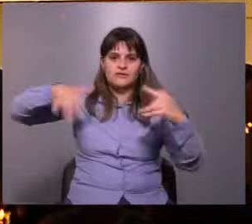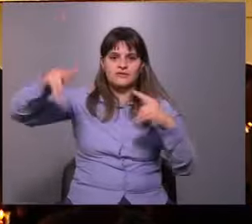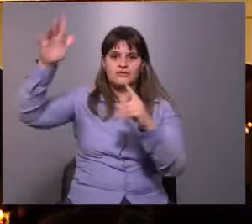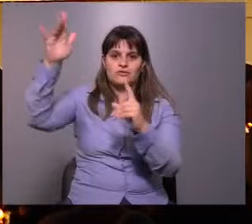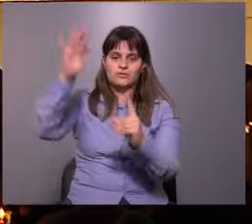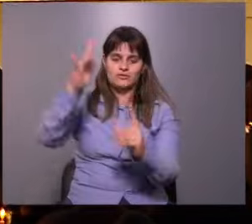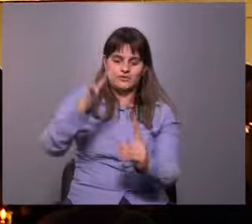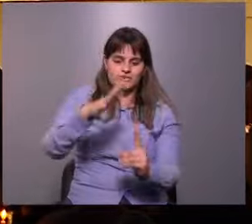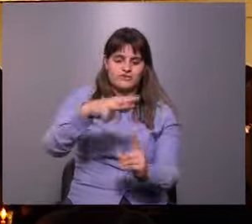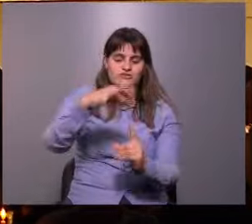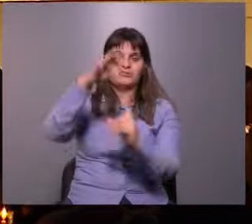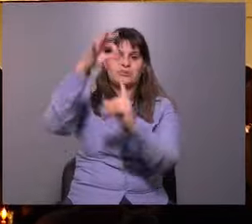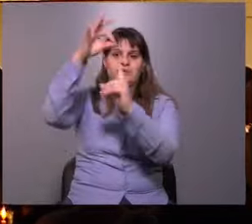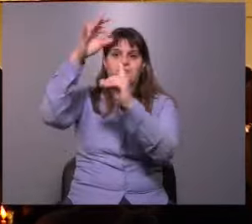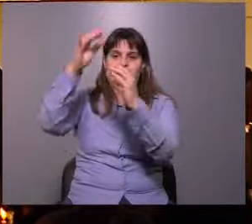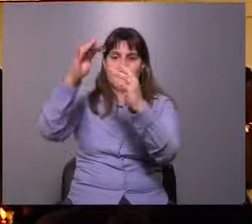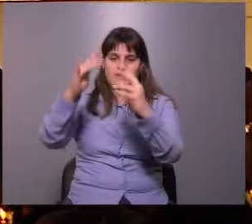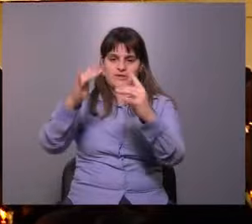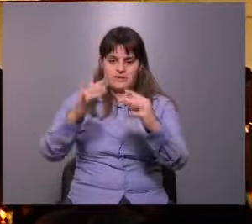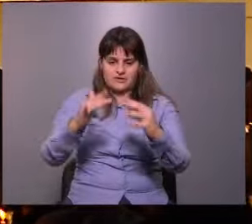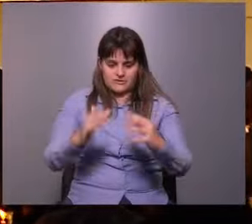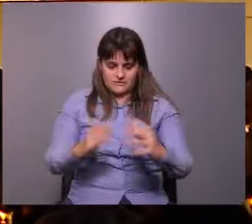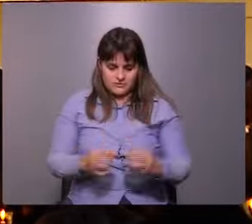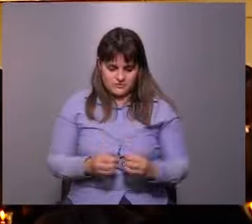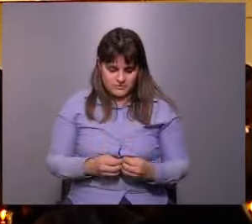ventre, Jesus.